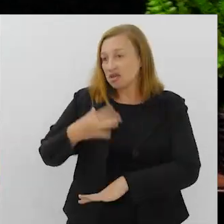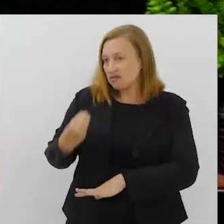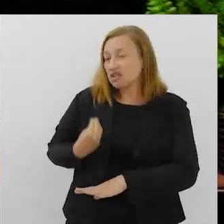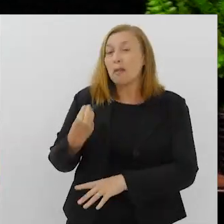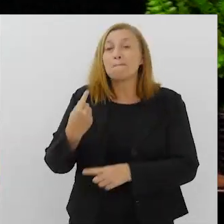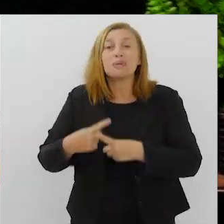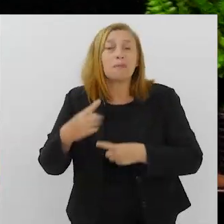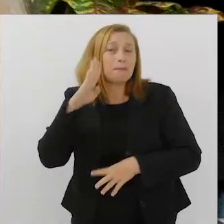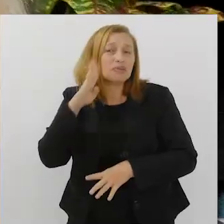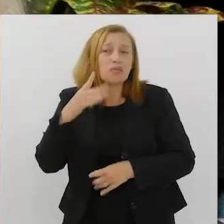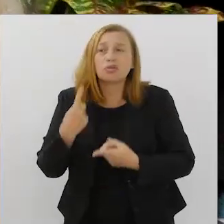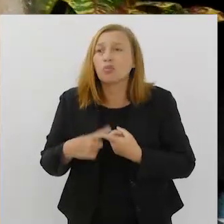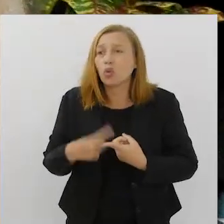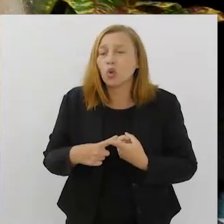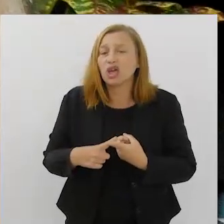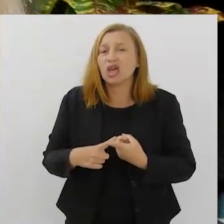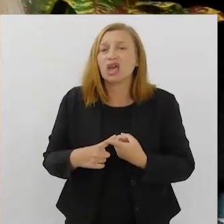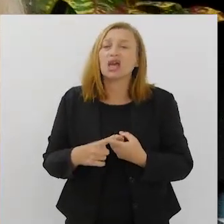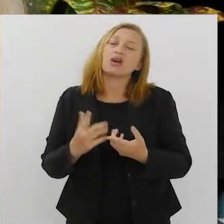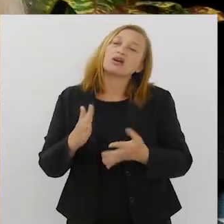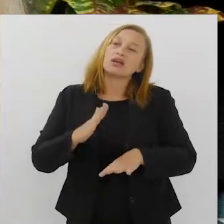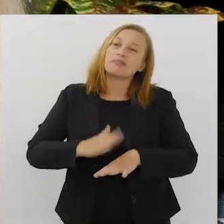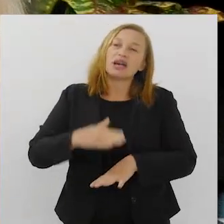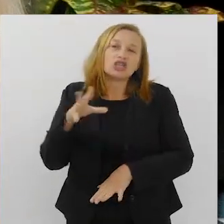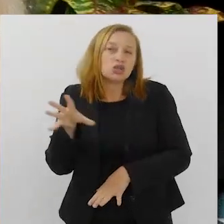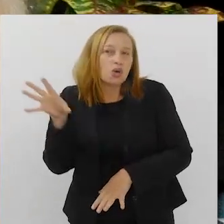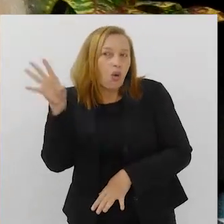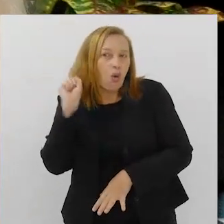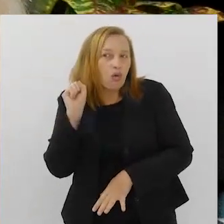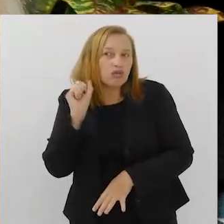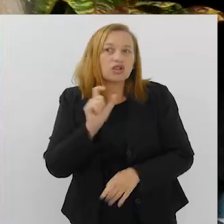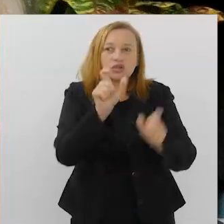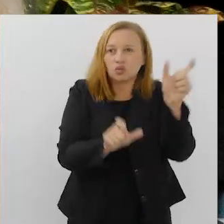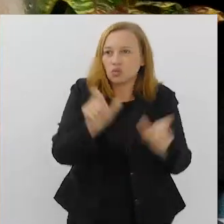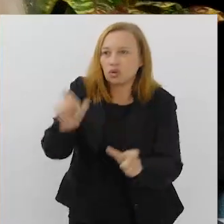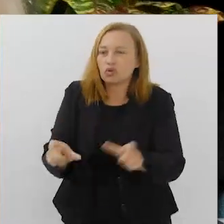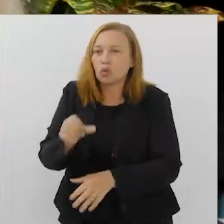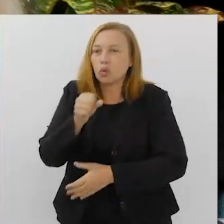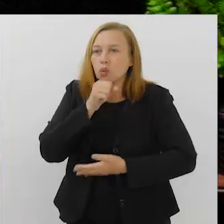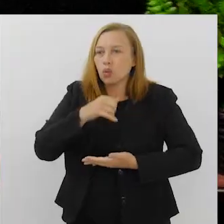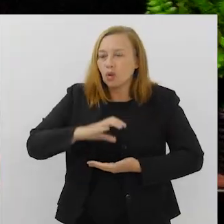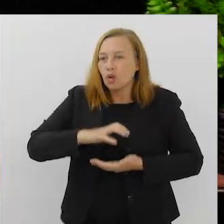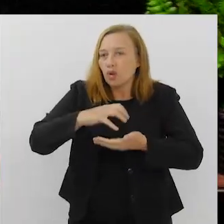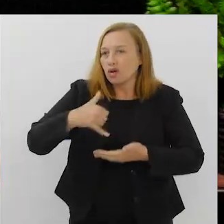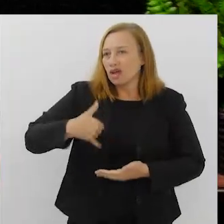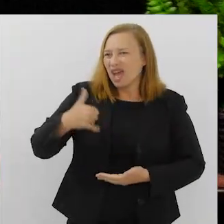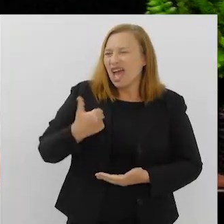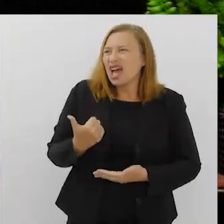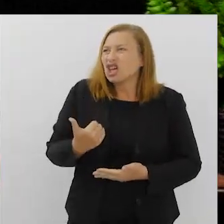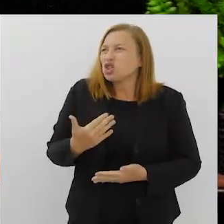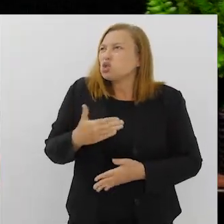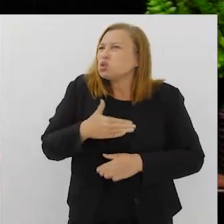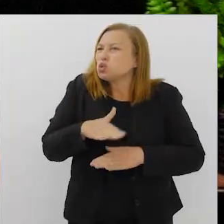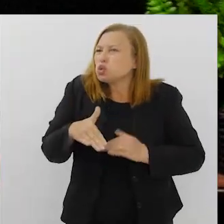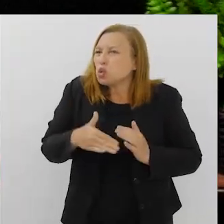conduzida, principalmente porque uma das coisas que a gente mais ouve deles é essa: eu dediquei a minha